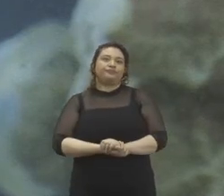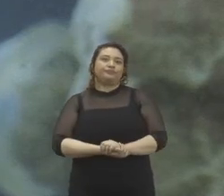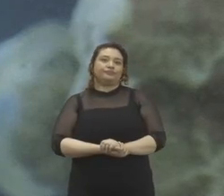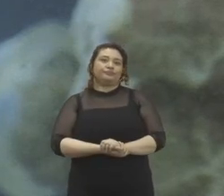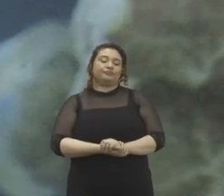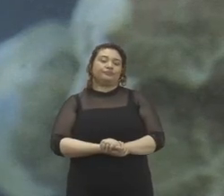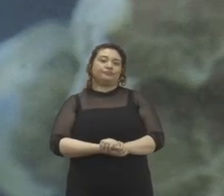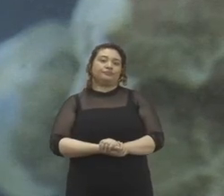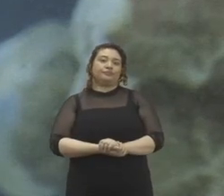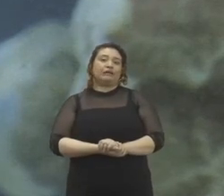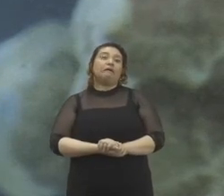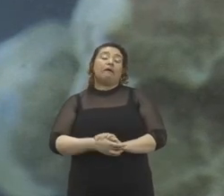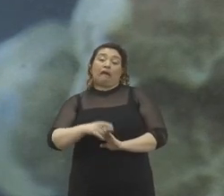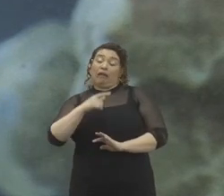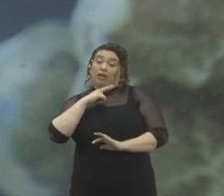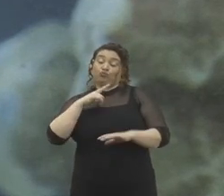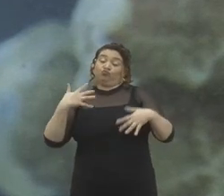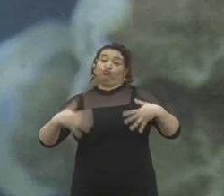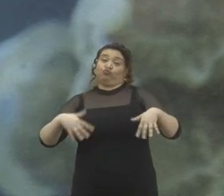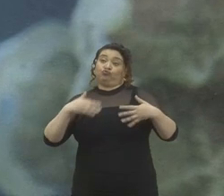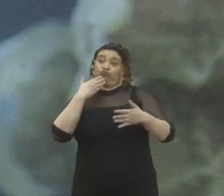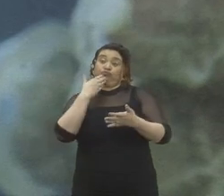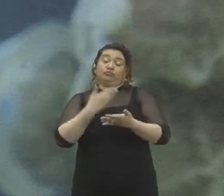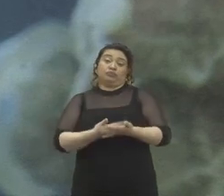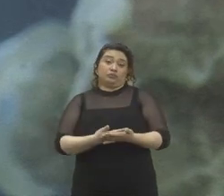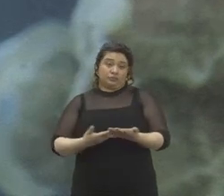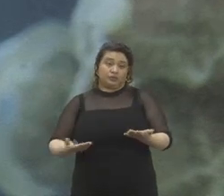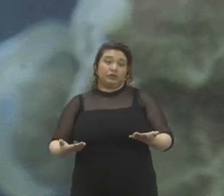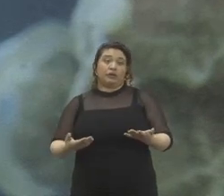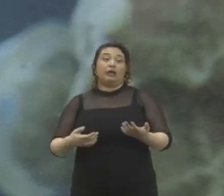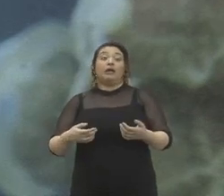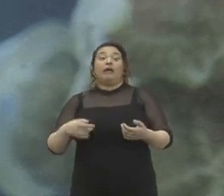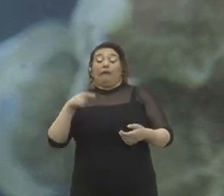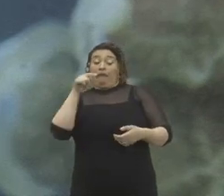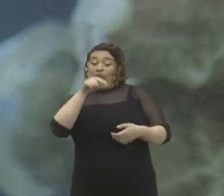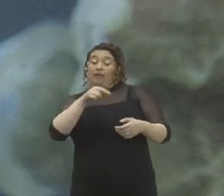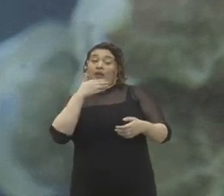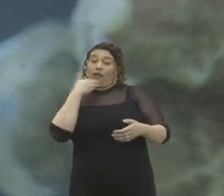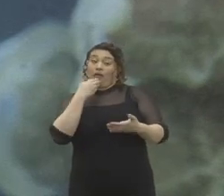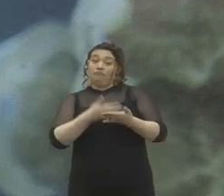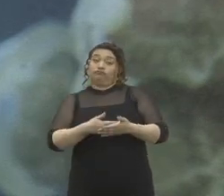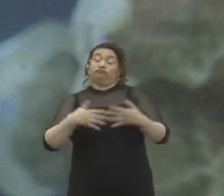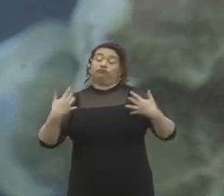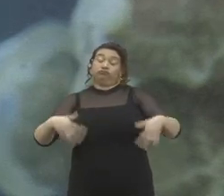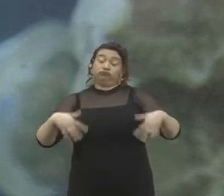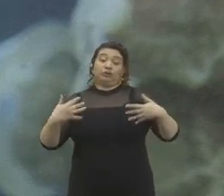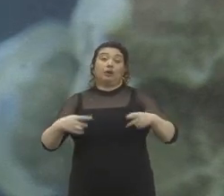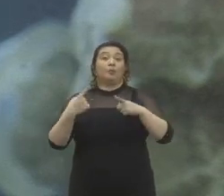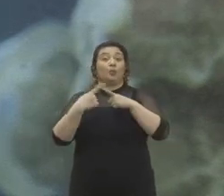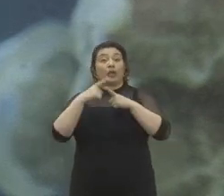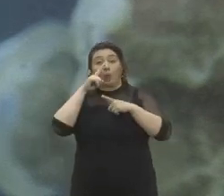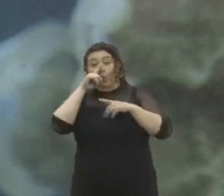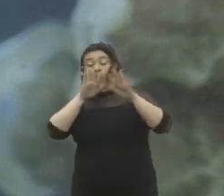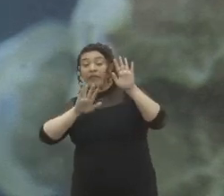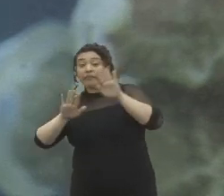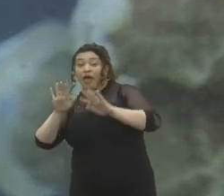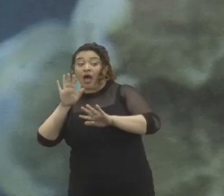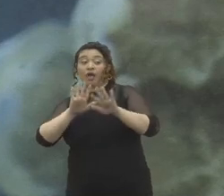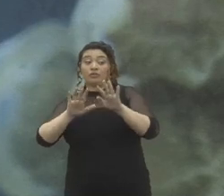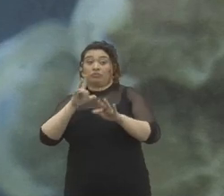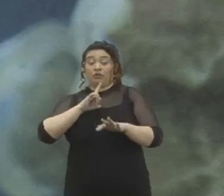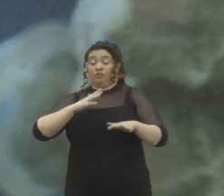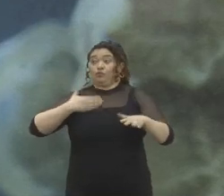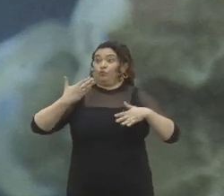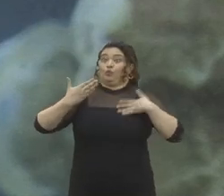é é assustador né O que tá rolando e é tão assustador que eu acho que a gente tem que tomar cuidado para não assustar demais e e